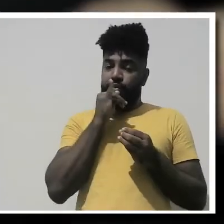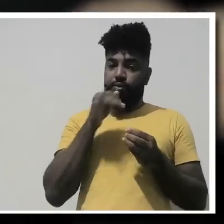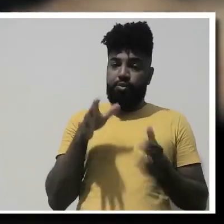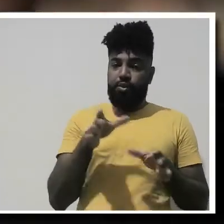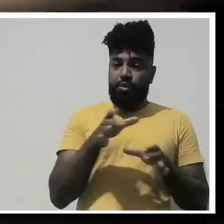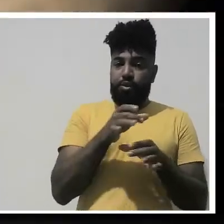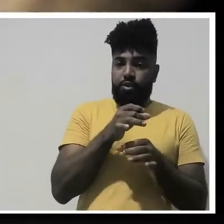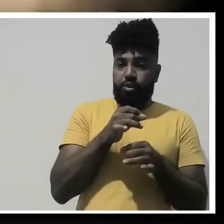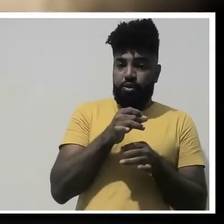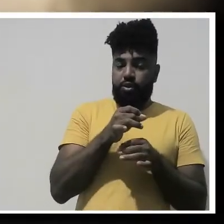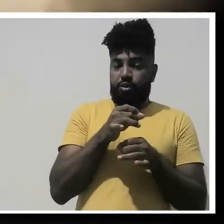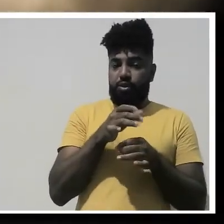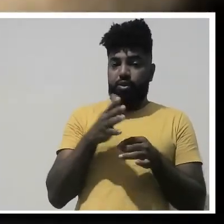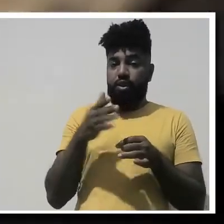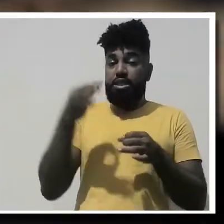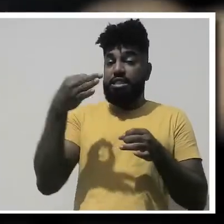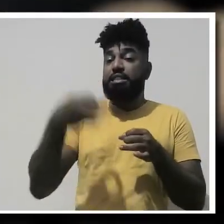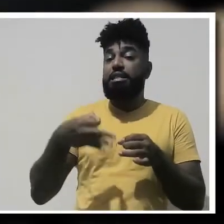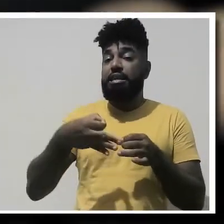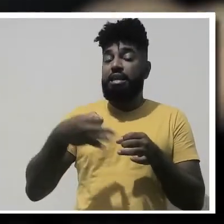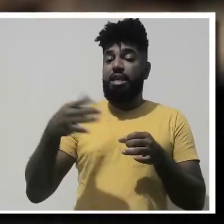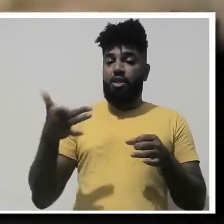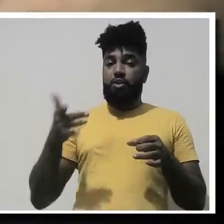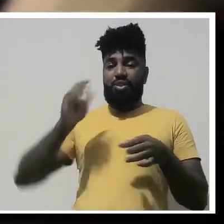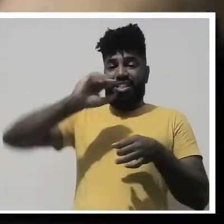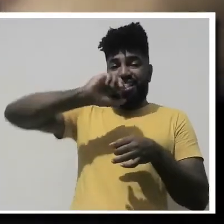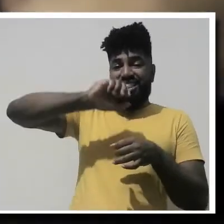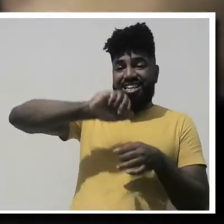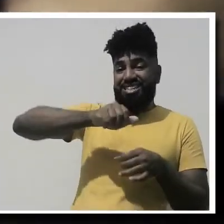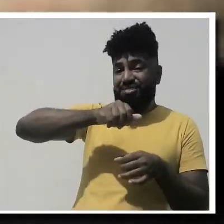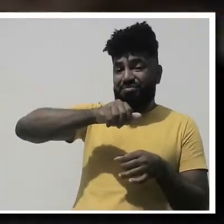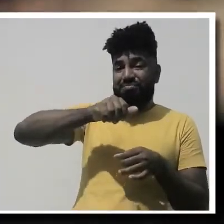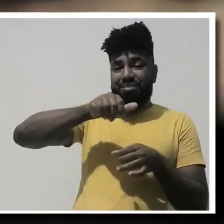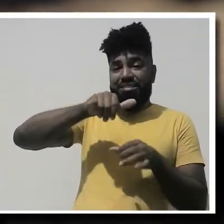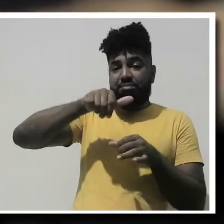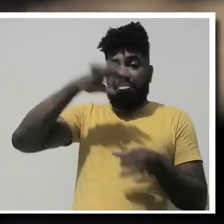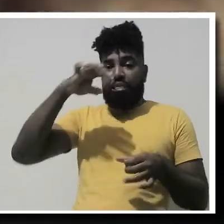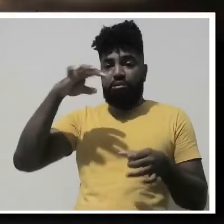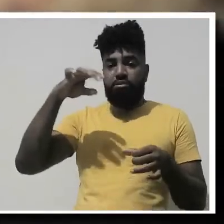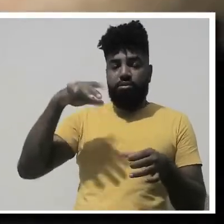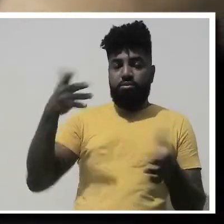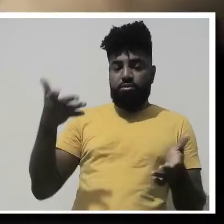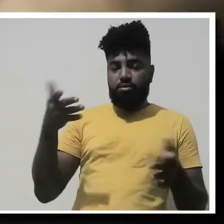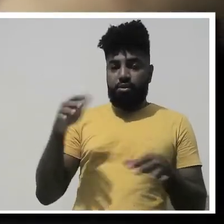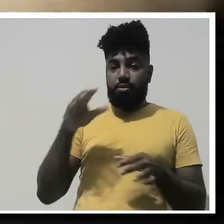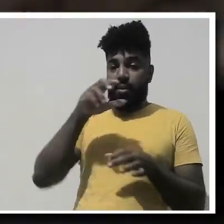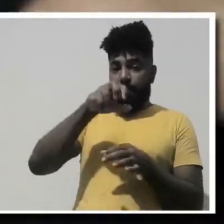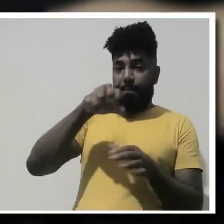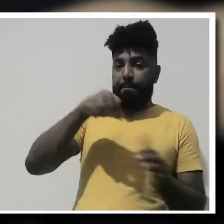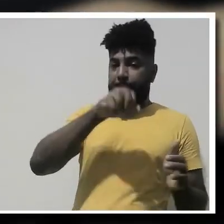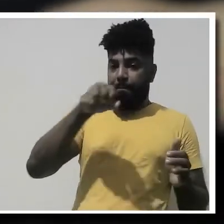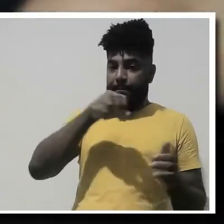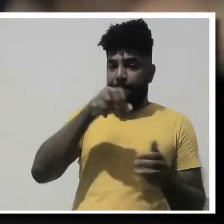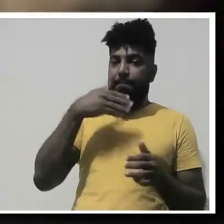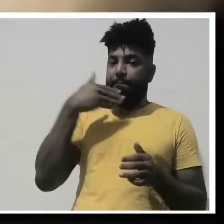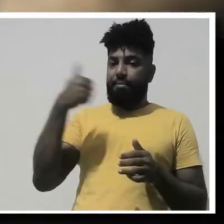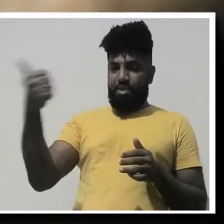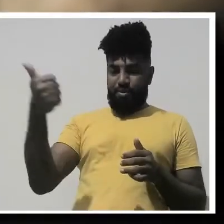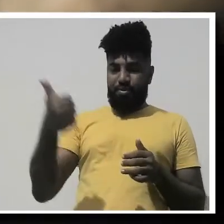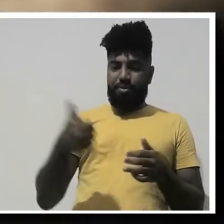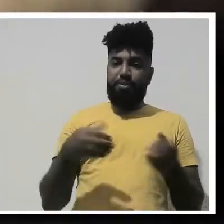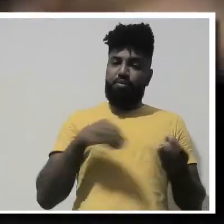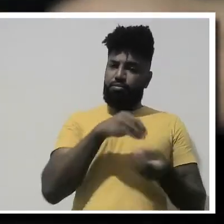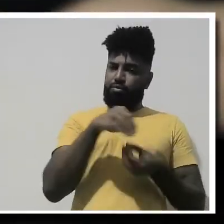forma correta, porque essas tampas não ficam muito fixas no balão, então é melhor fazer dessa forma para você evitar qualquer tipo de